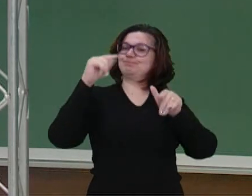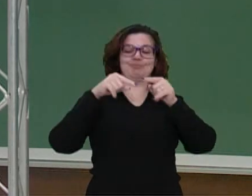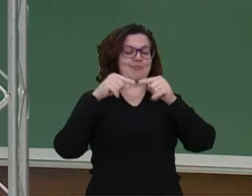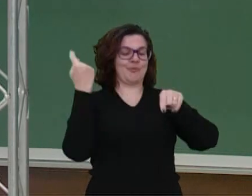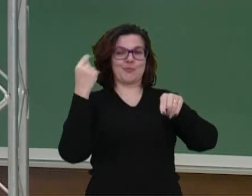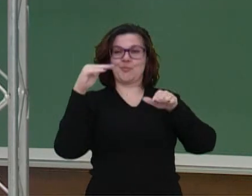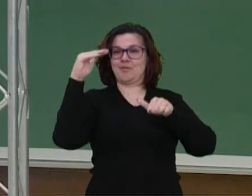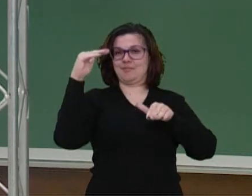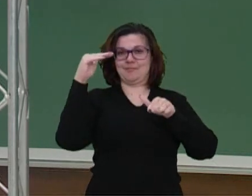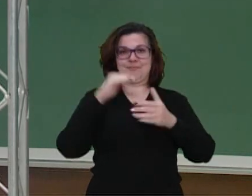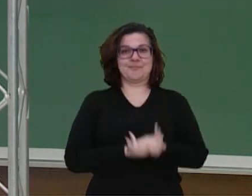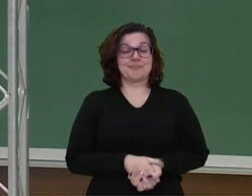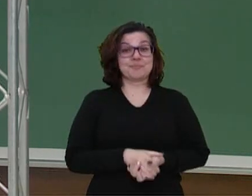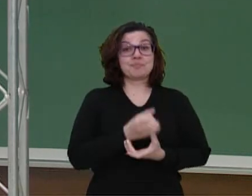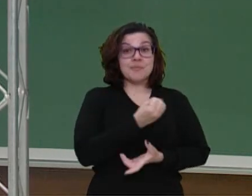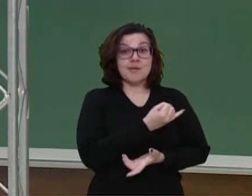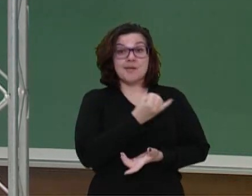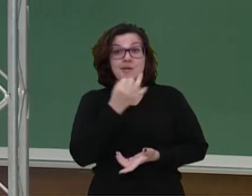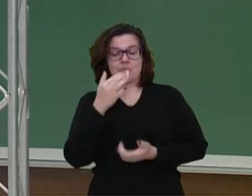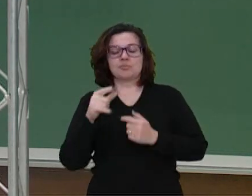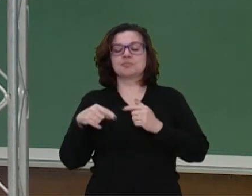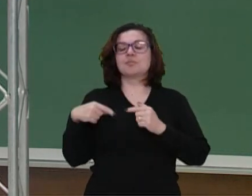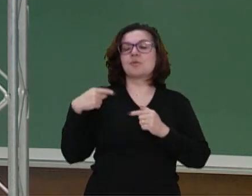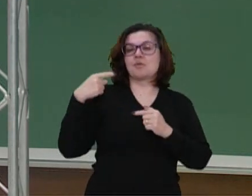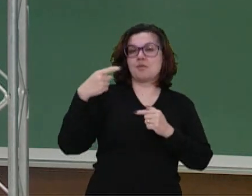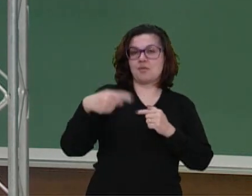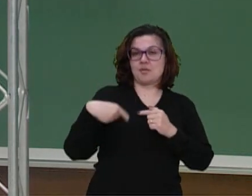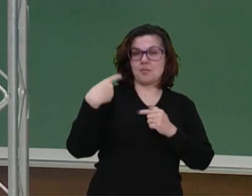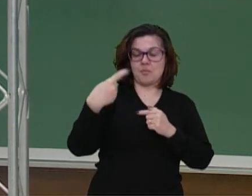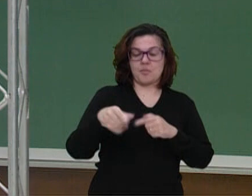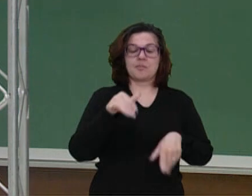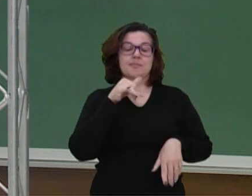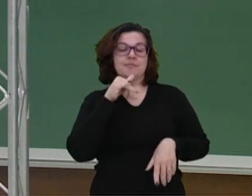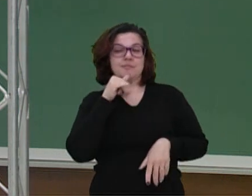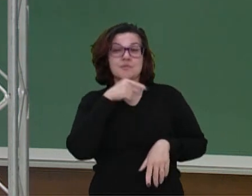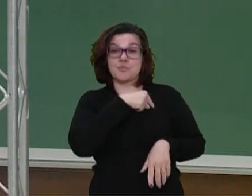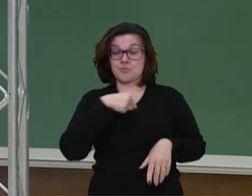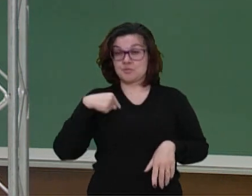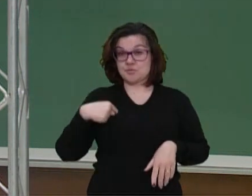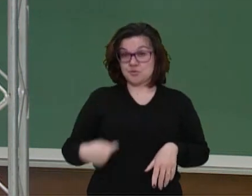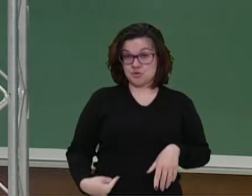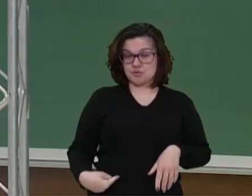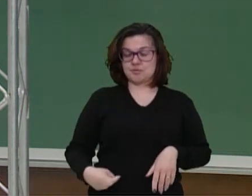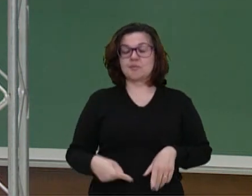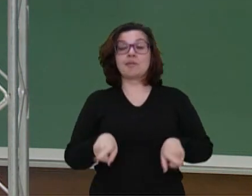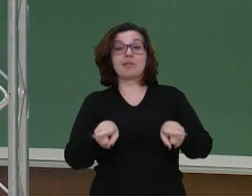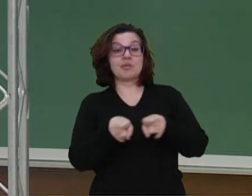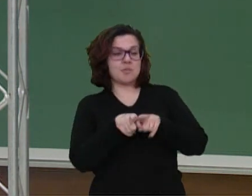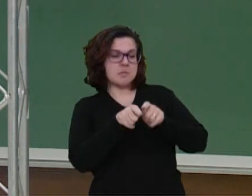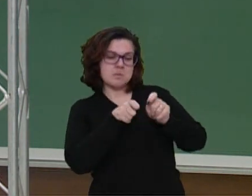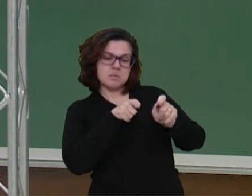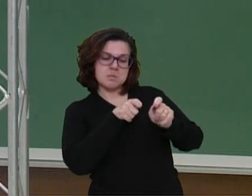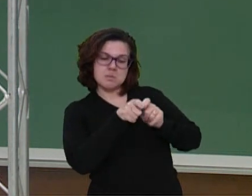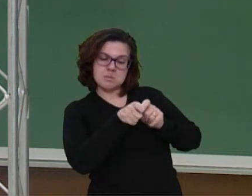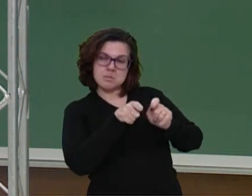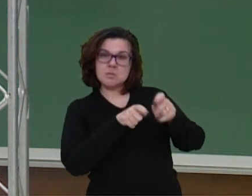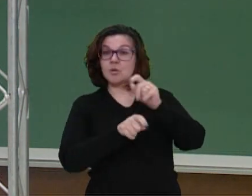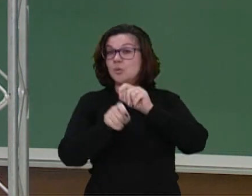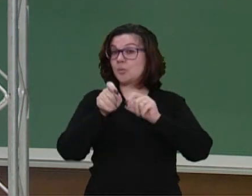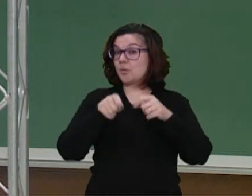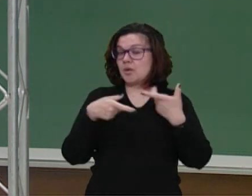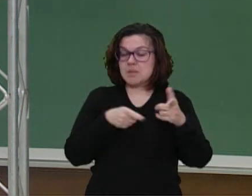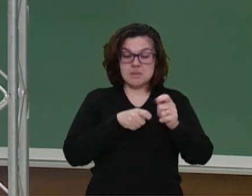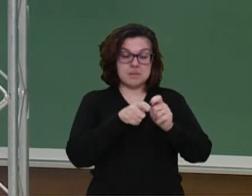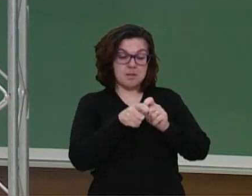proporcionais. Alguns regimes posteriores, como a China, controlava inclusive, no seu momento mais duro de